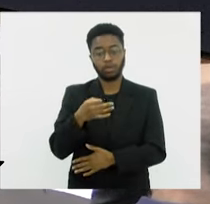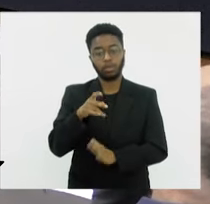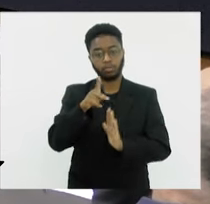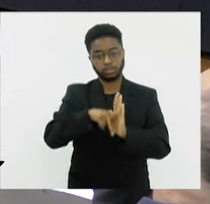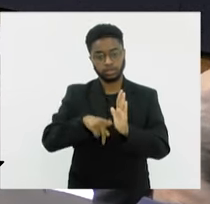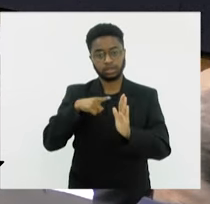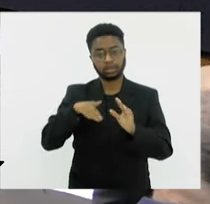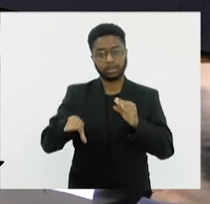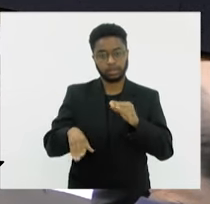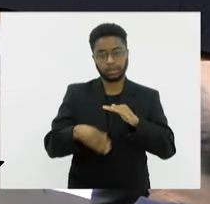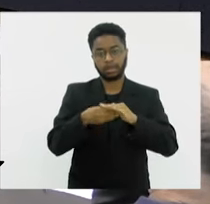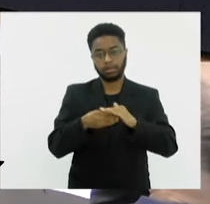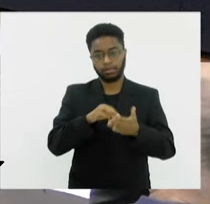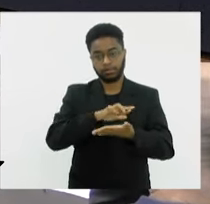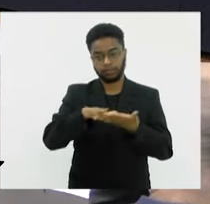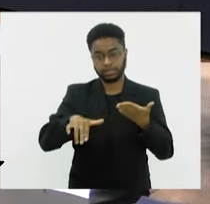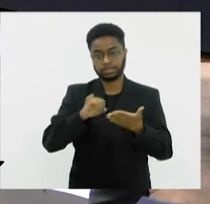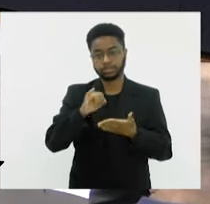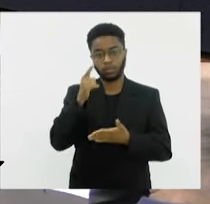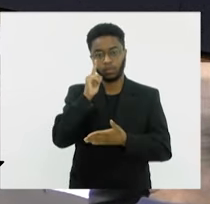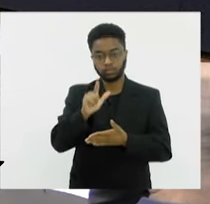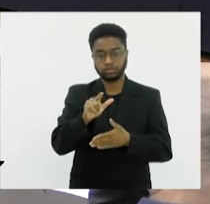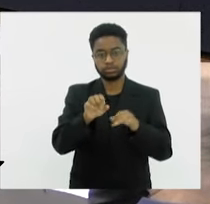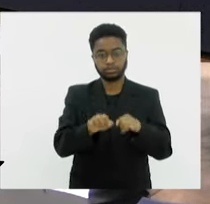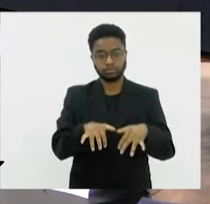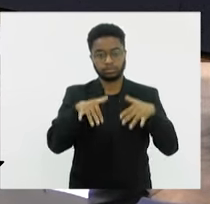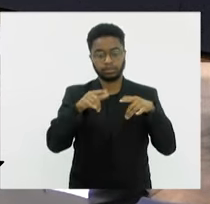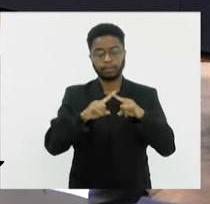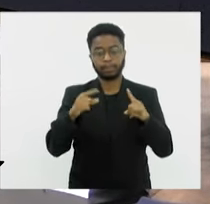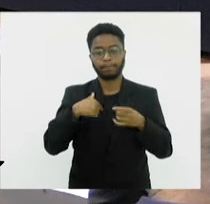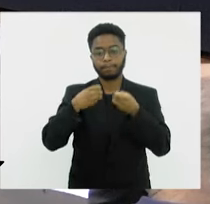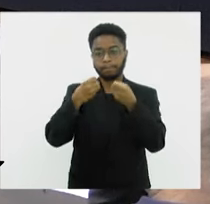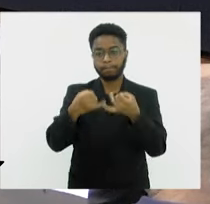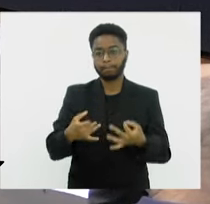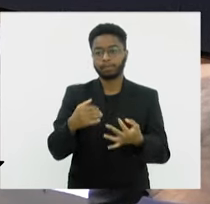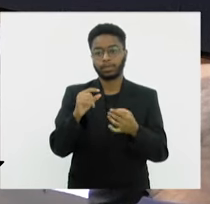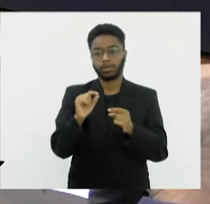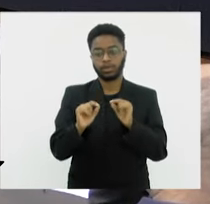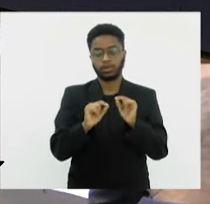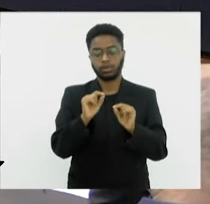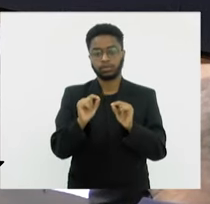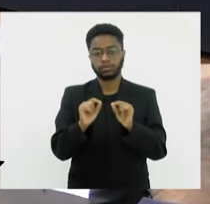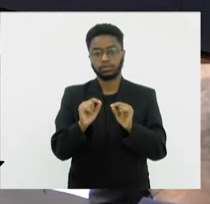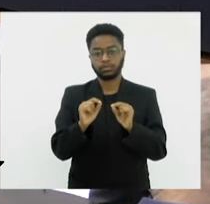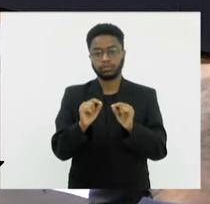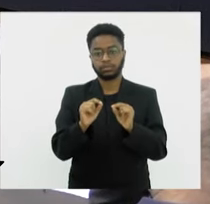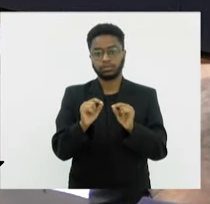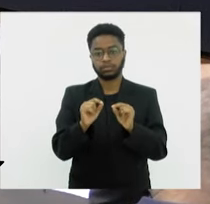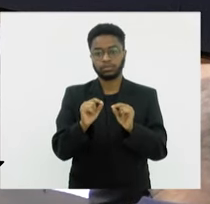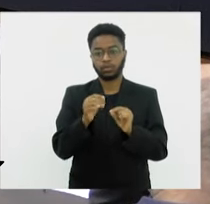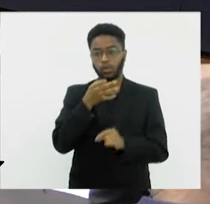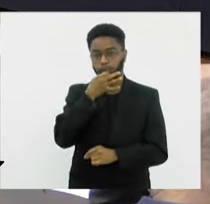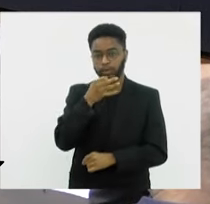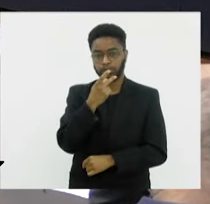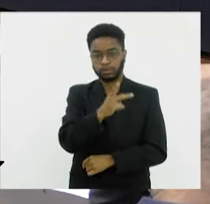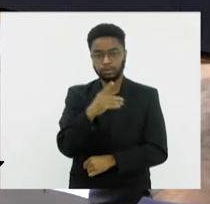emendas, se chegar ao plenário. Apenas justificando a posição da deputada